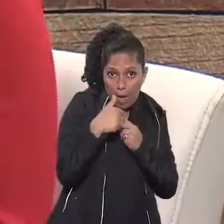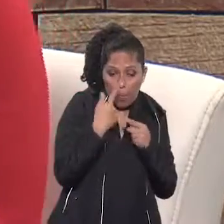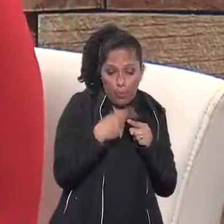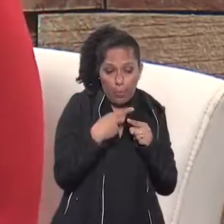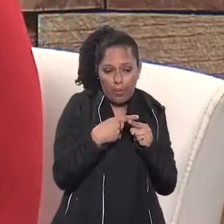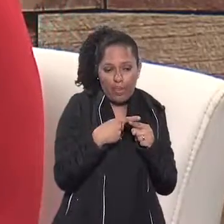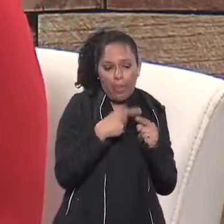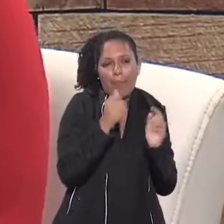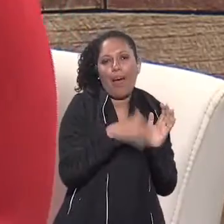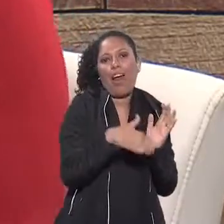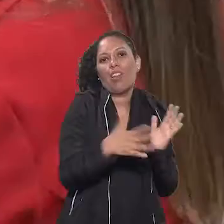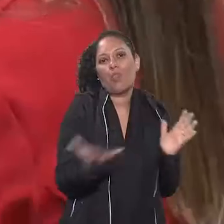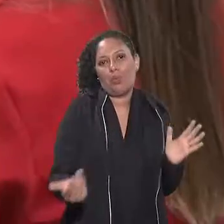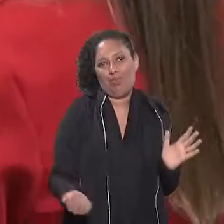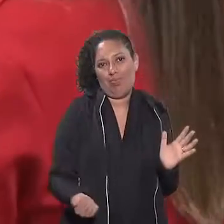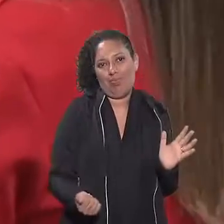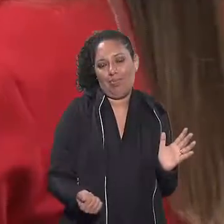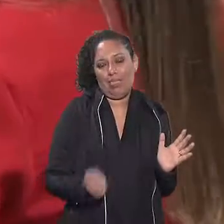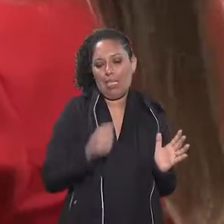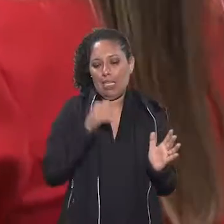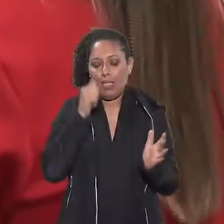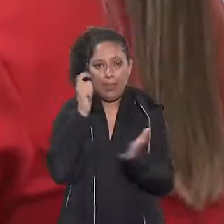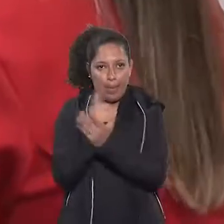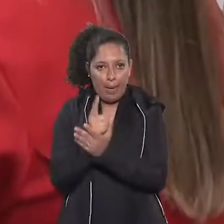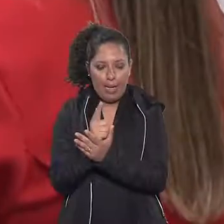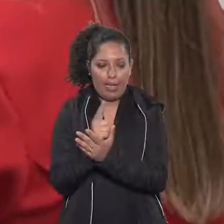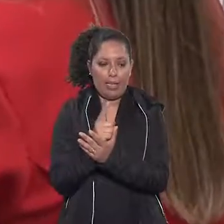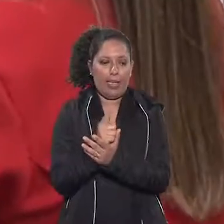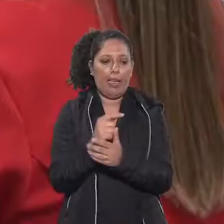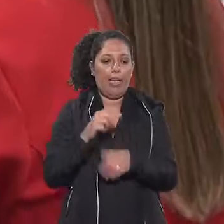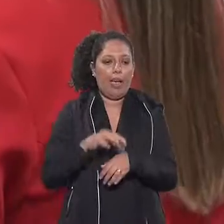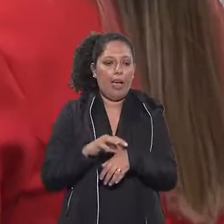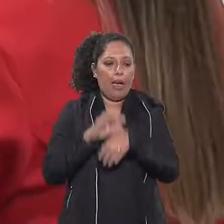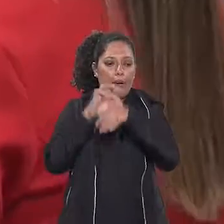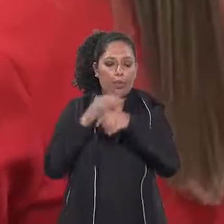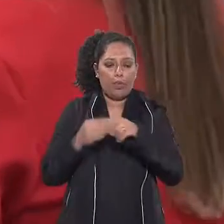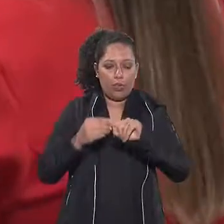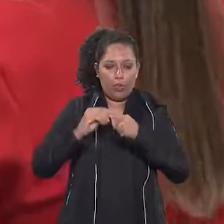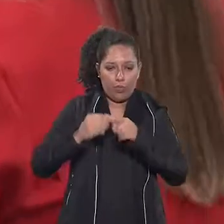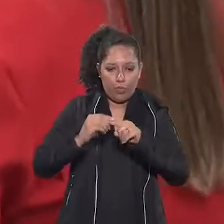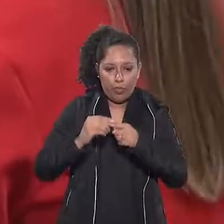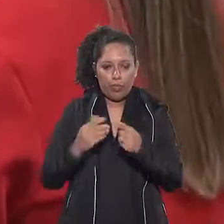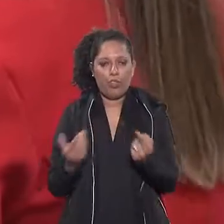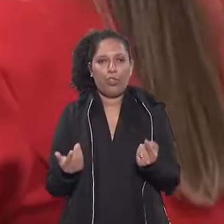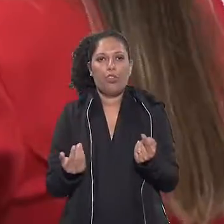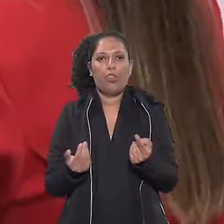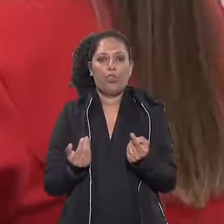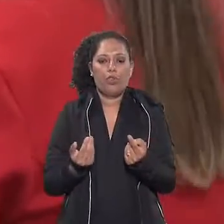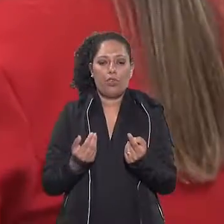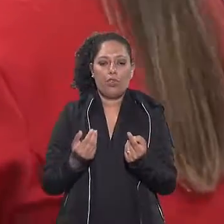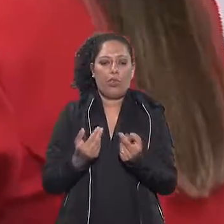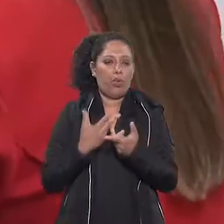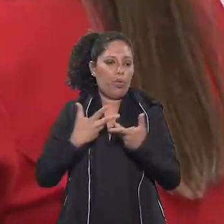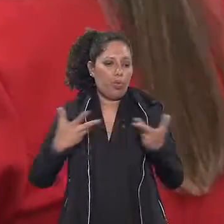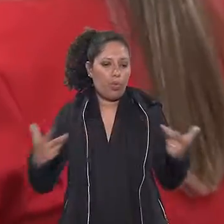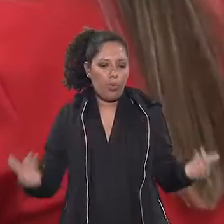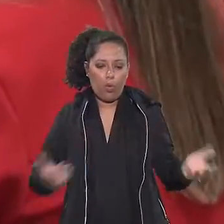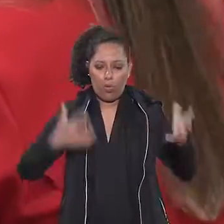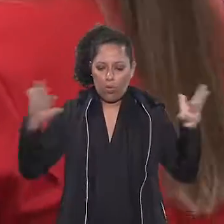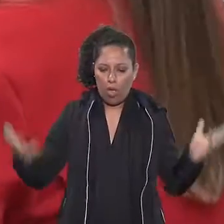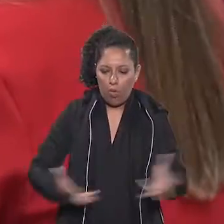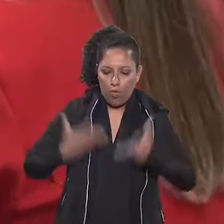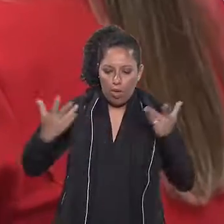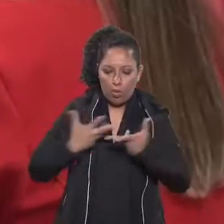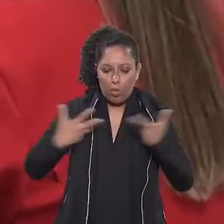em função do valor. Exatamente. Ele, ao invés de pagar um prato de arroz e feijão no meio do expediente, com legumes,